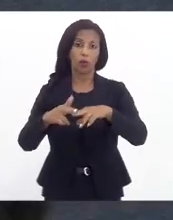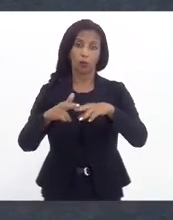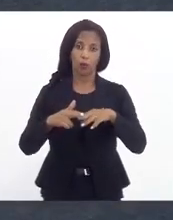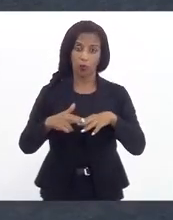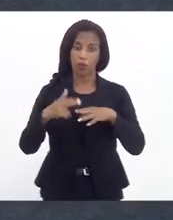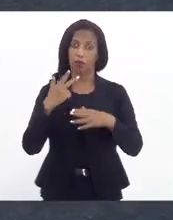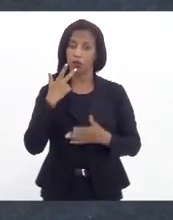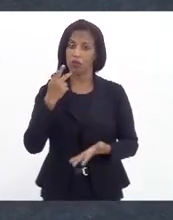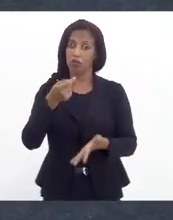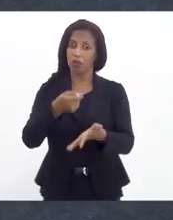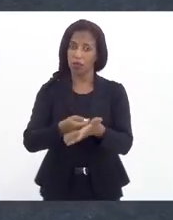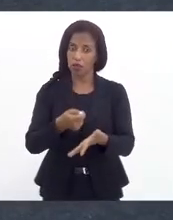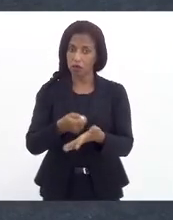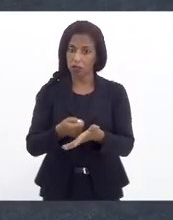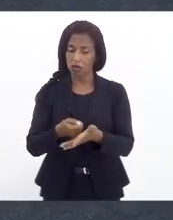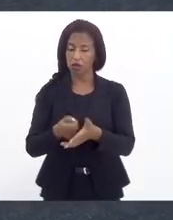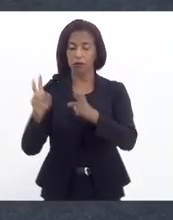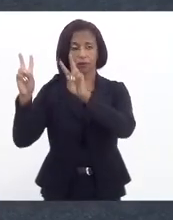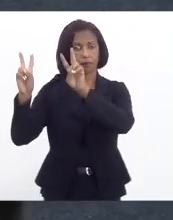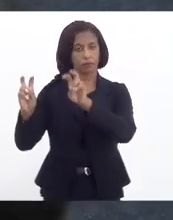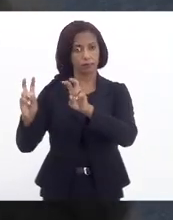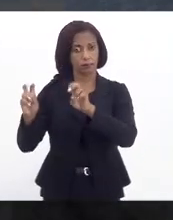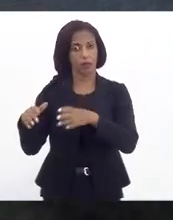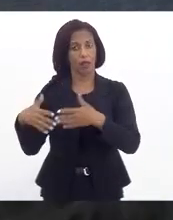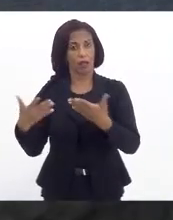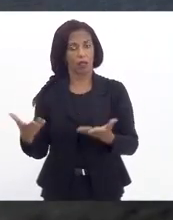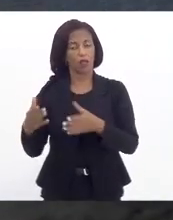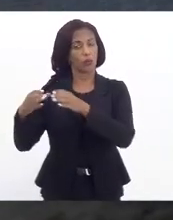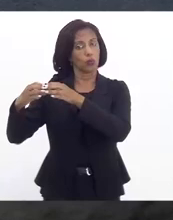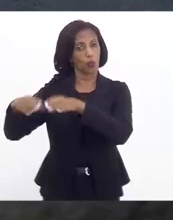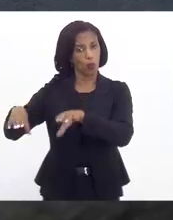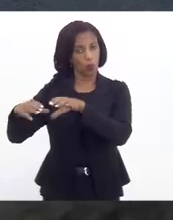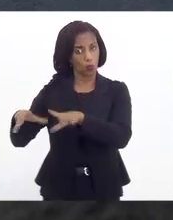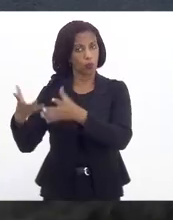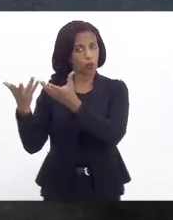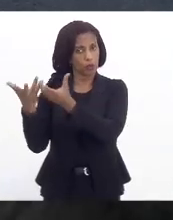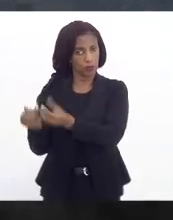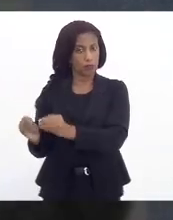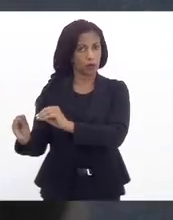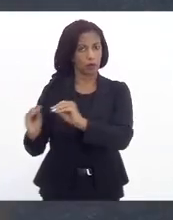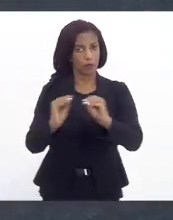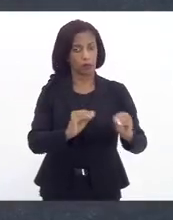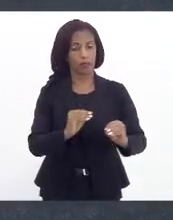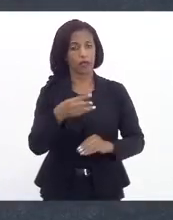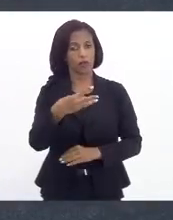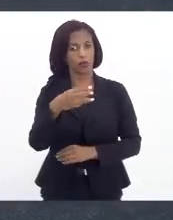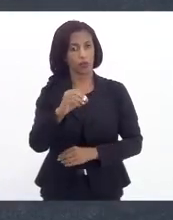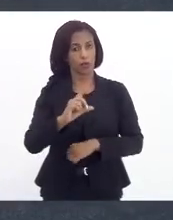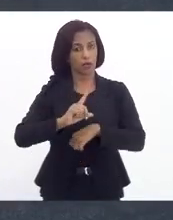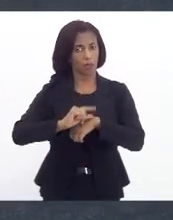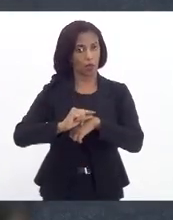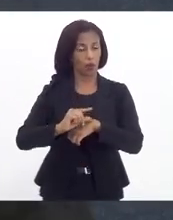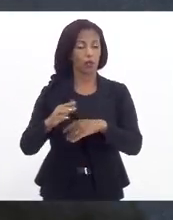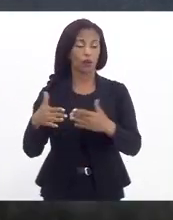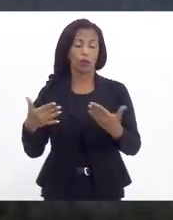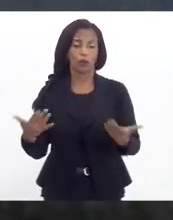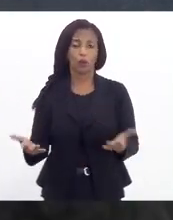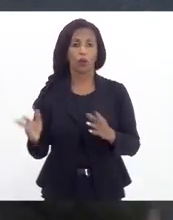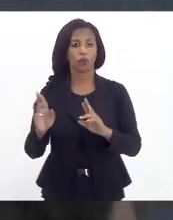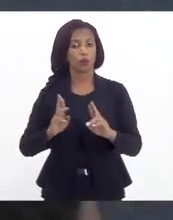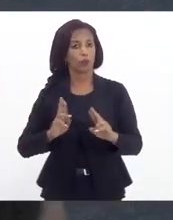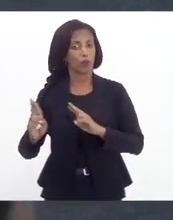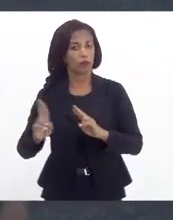insistindo nesse tema, tanto do concurso e admissão para a migração de 30 horas, quanto com